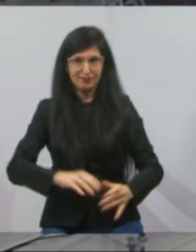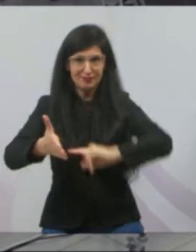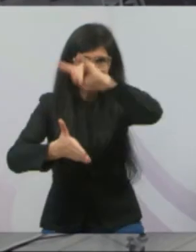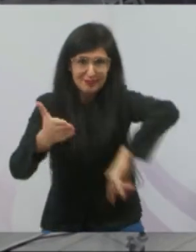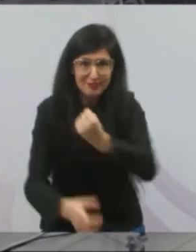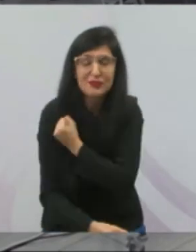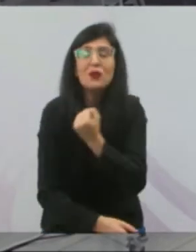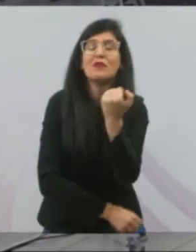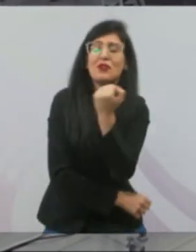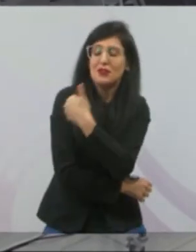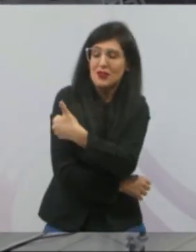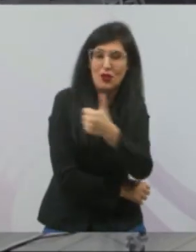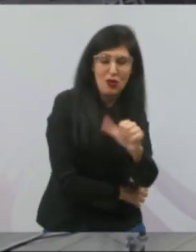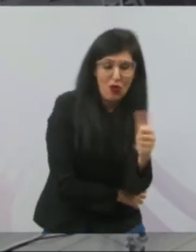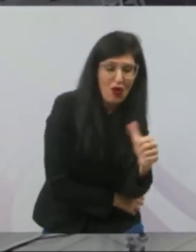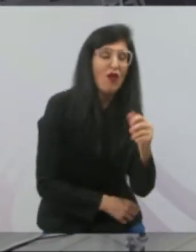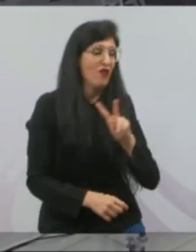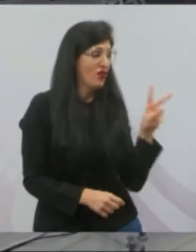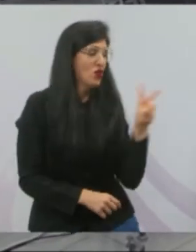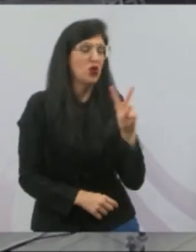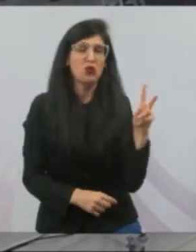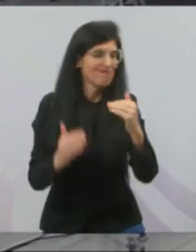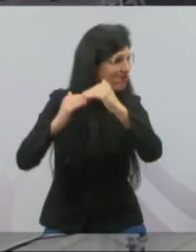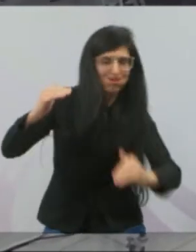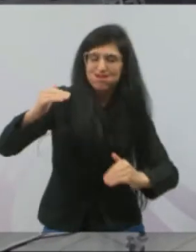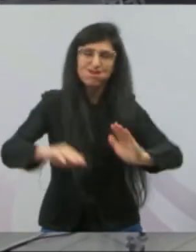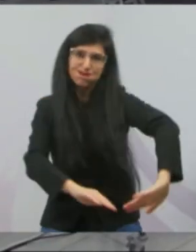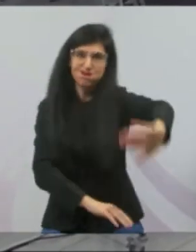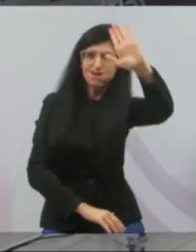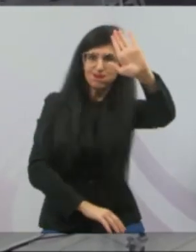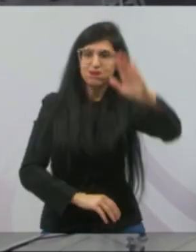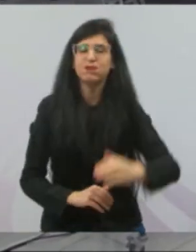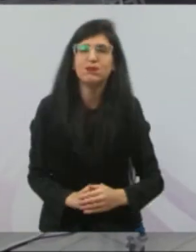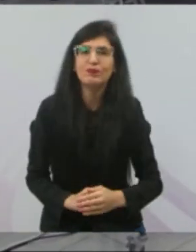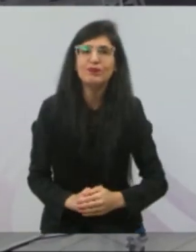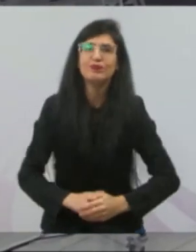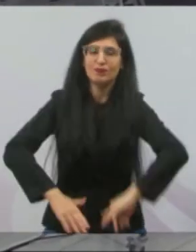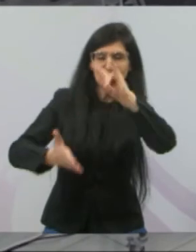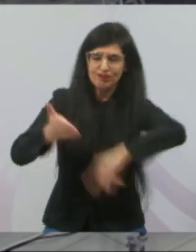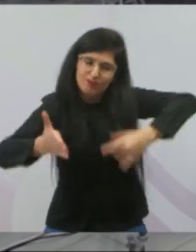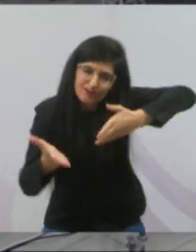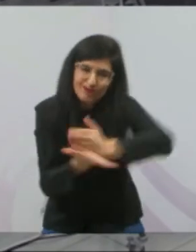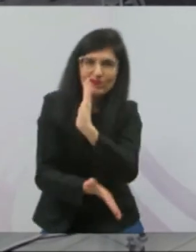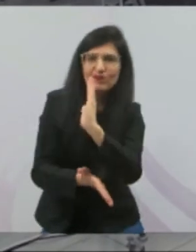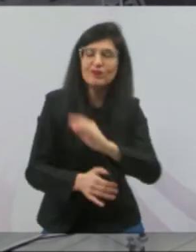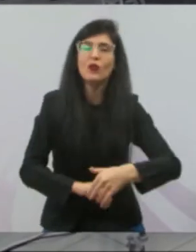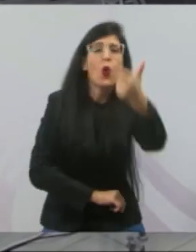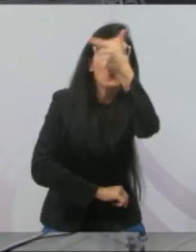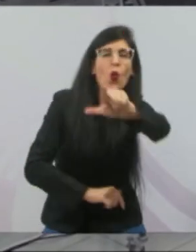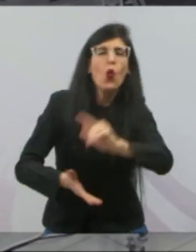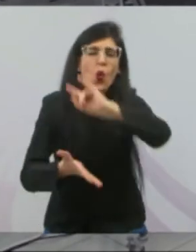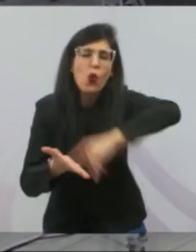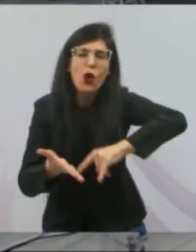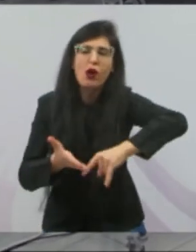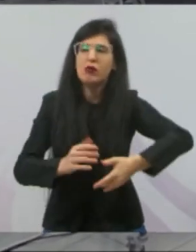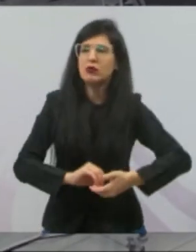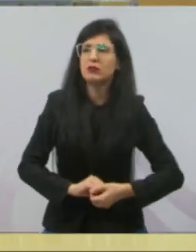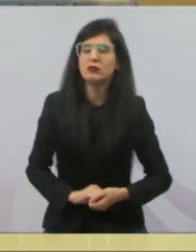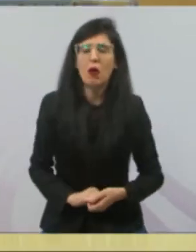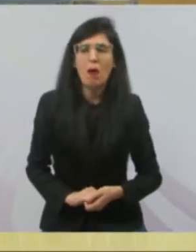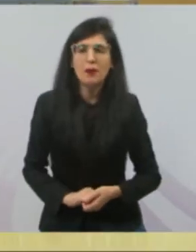houve um retrocesso no planejamento das nossas ações. No entanto, permaneceu a necessidade da ASPAD em obter um espaço para atender os usuários em